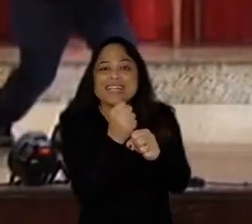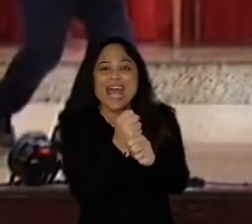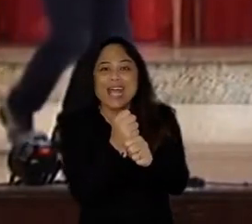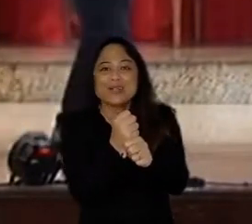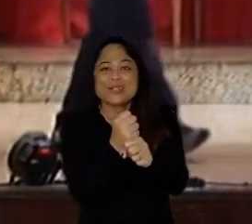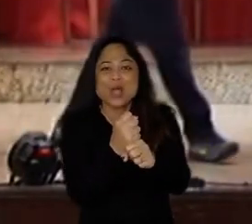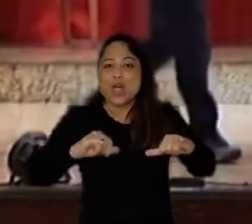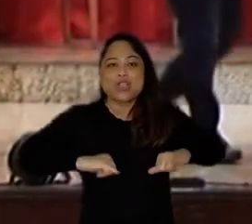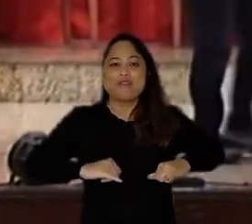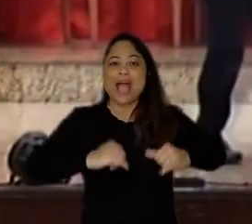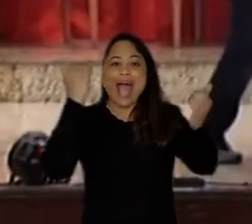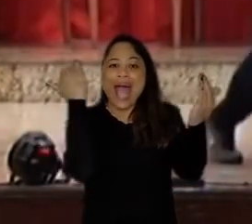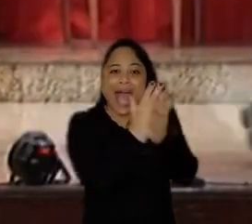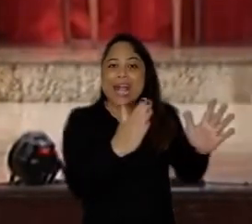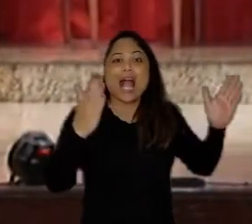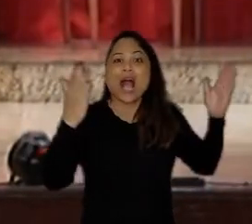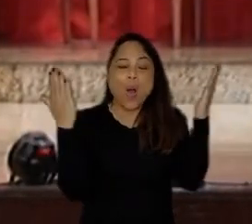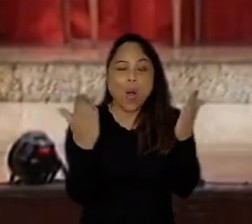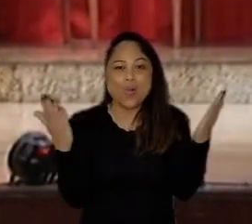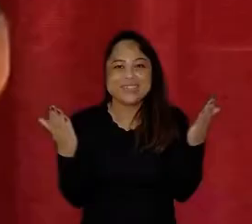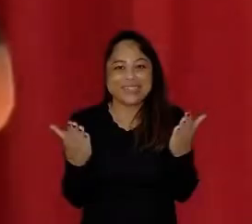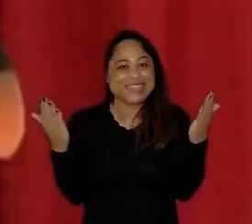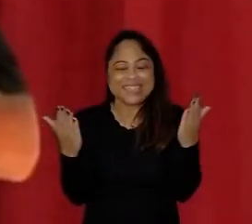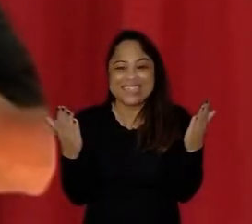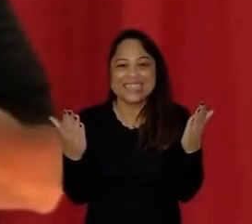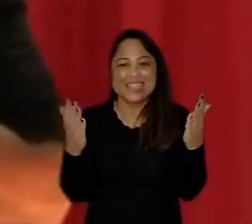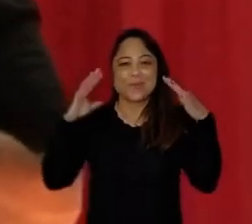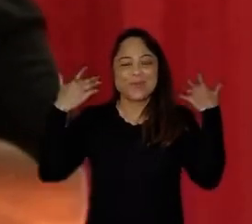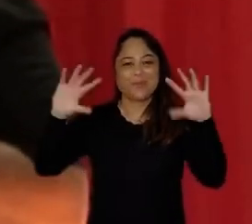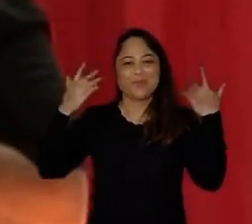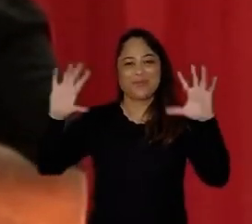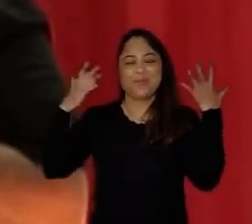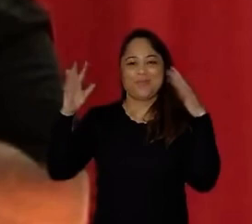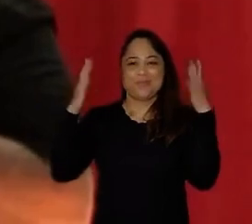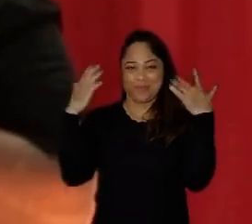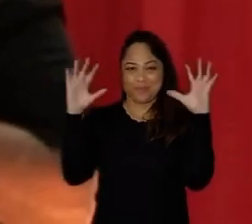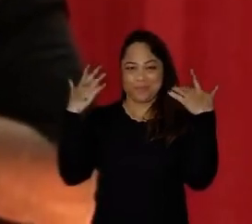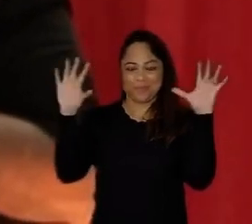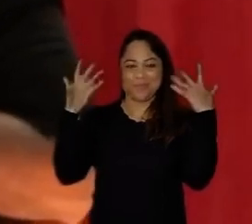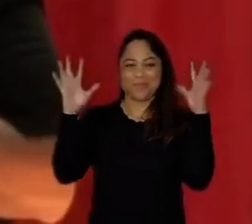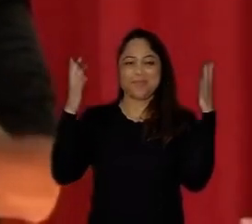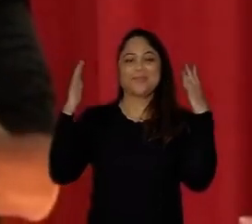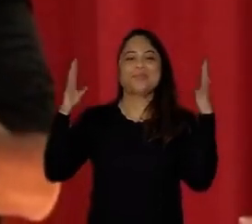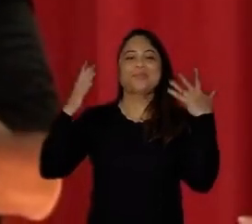hoje.